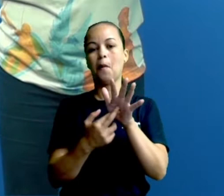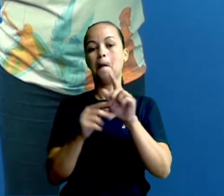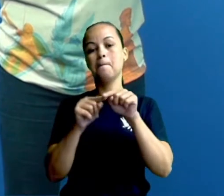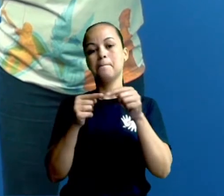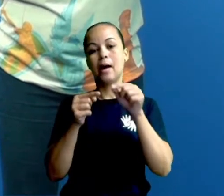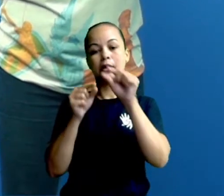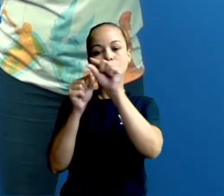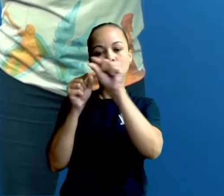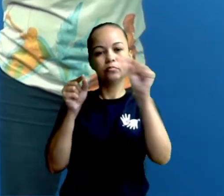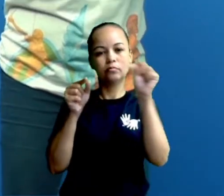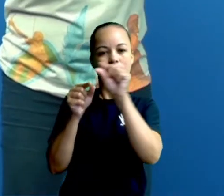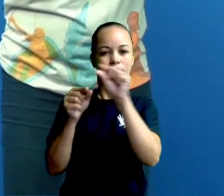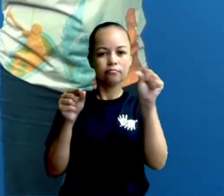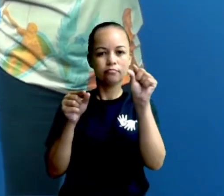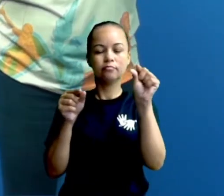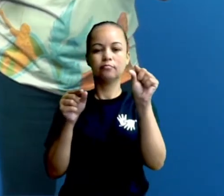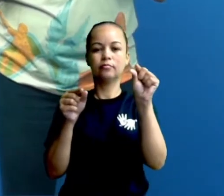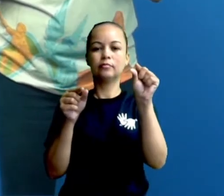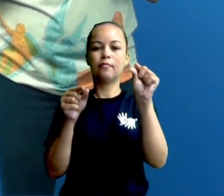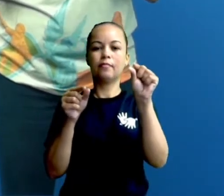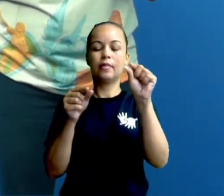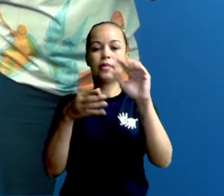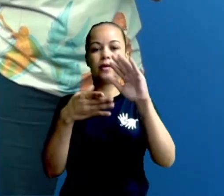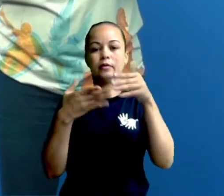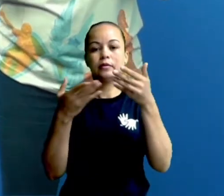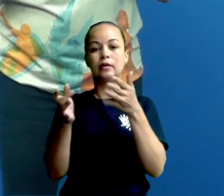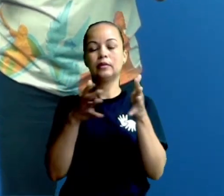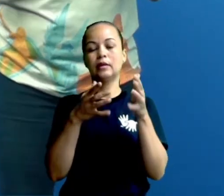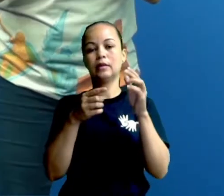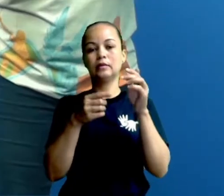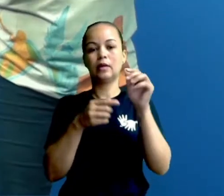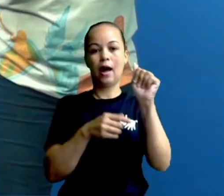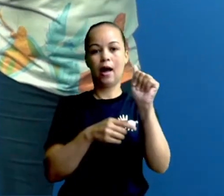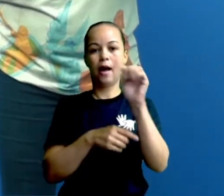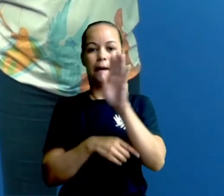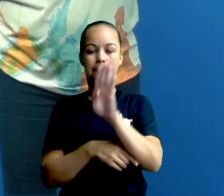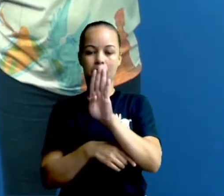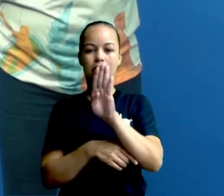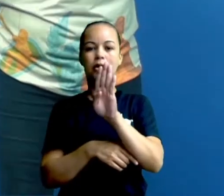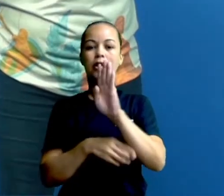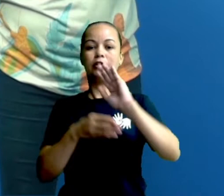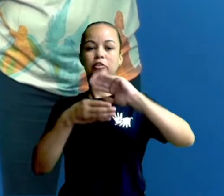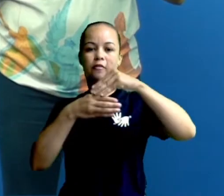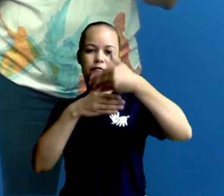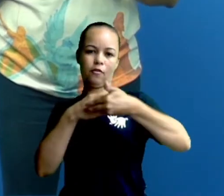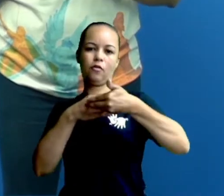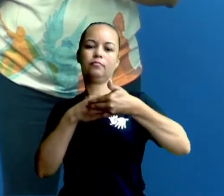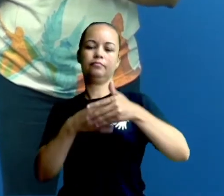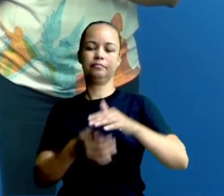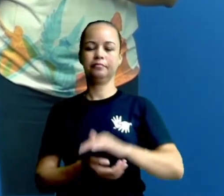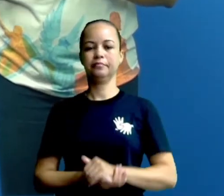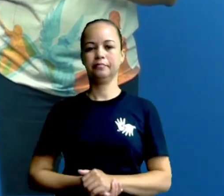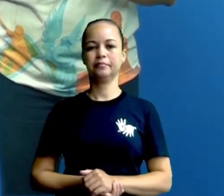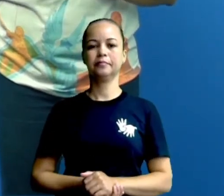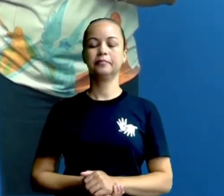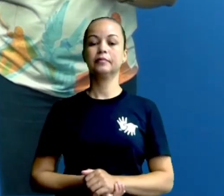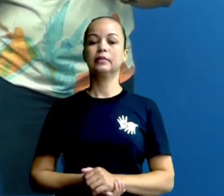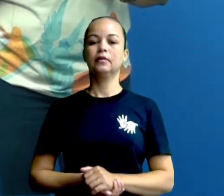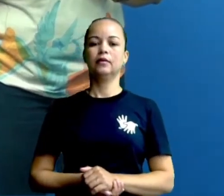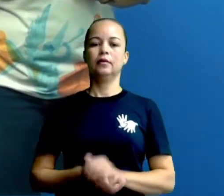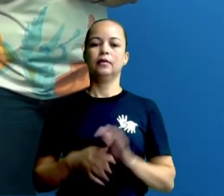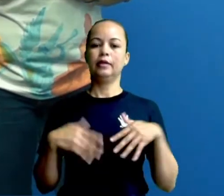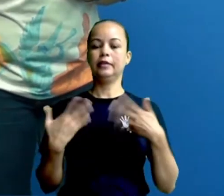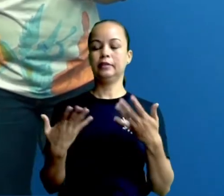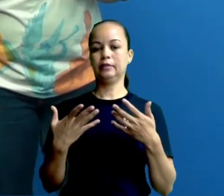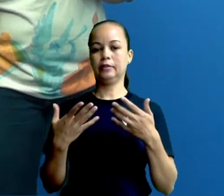traço do segmento de reta, na parte do segmento de reta e do segmento AB, está fora, né, do polígono. Então,